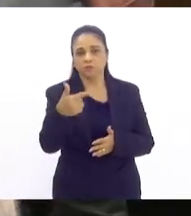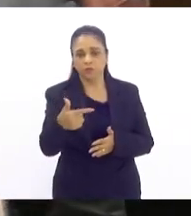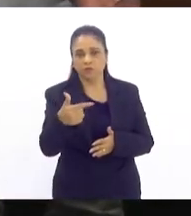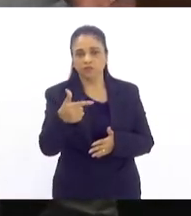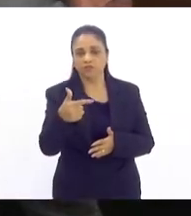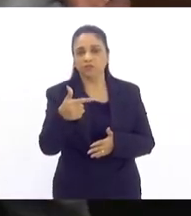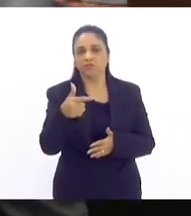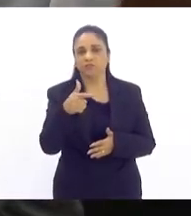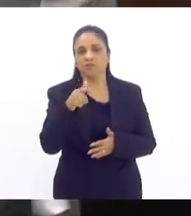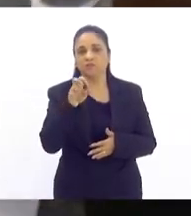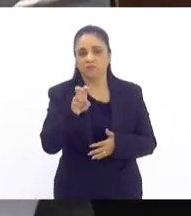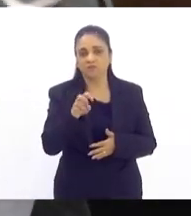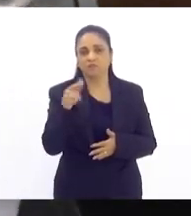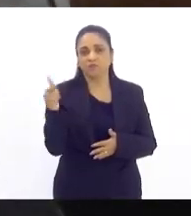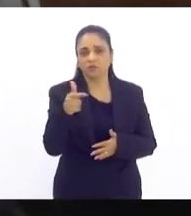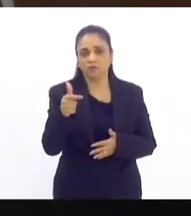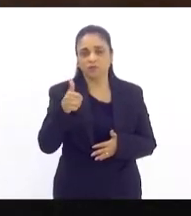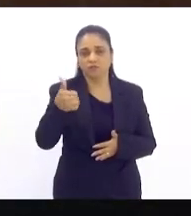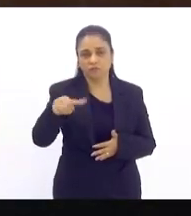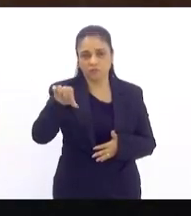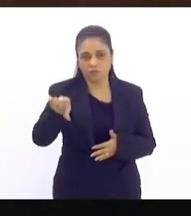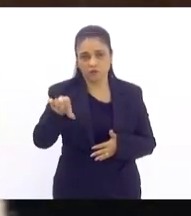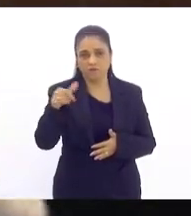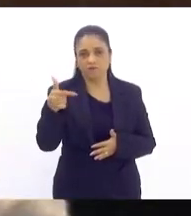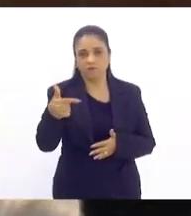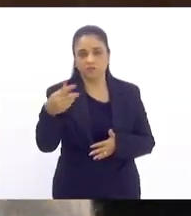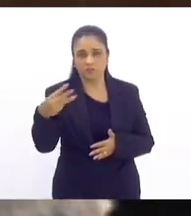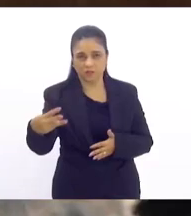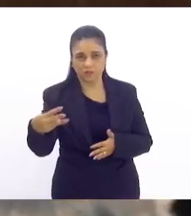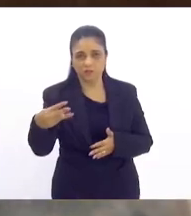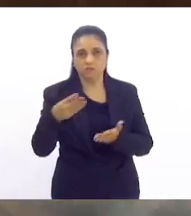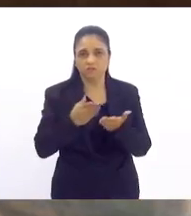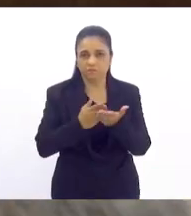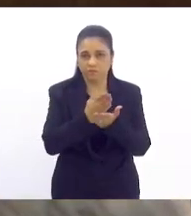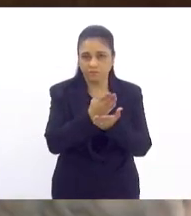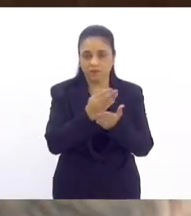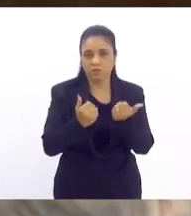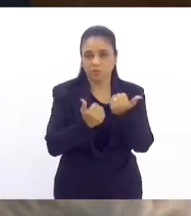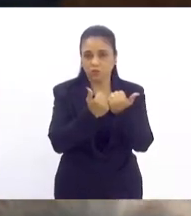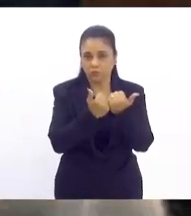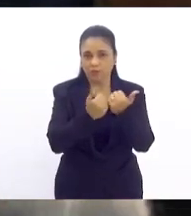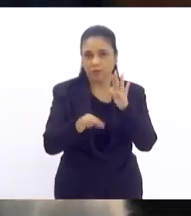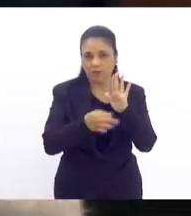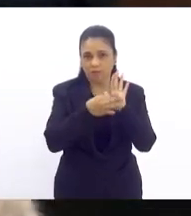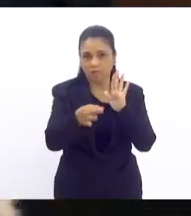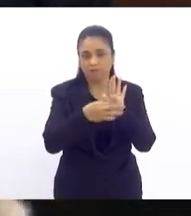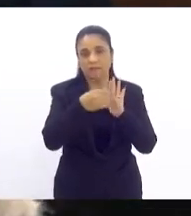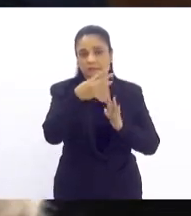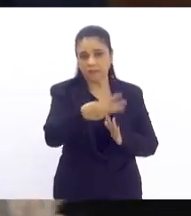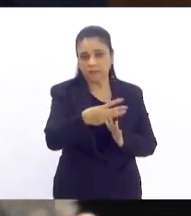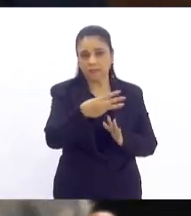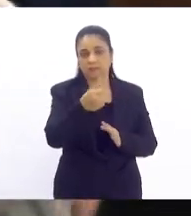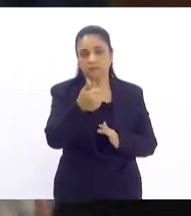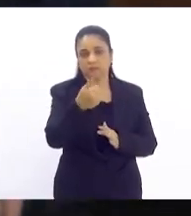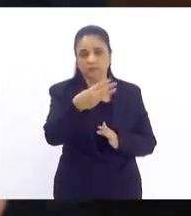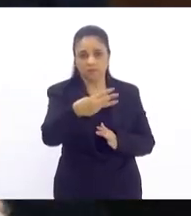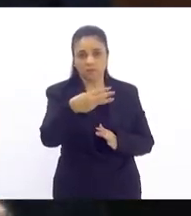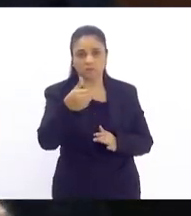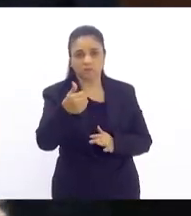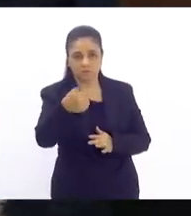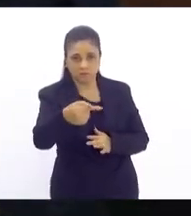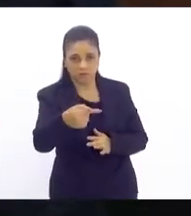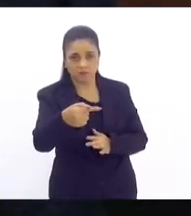19 22 e 23 favorável com submenda as emendas 3 13 e